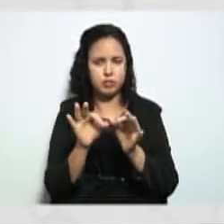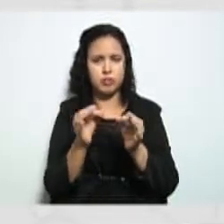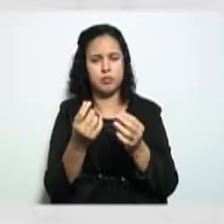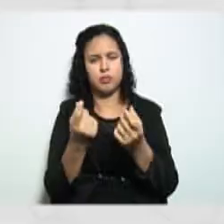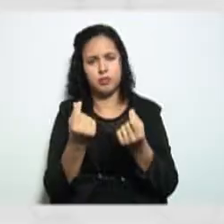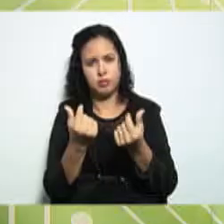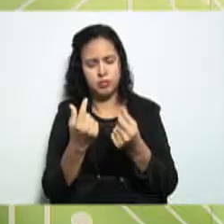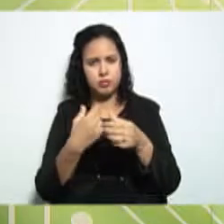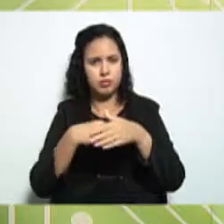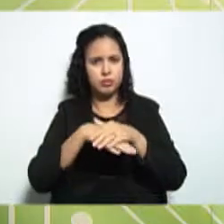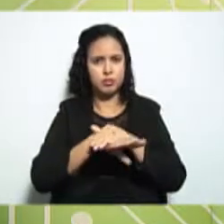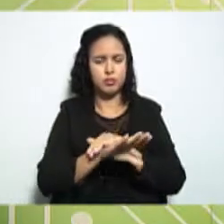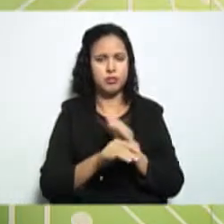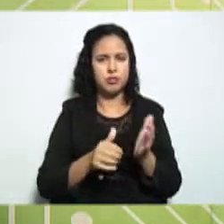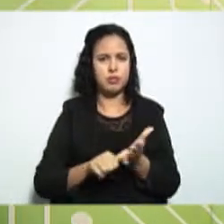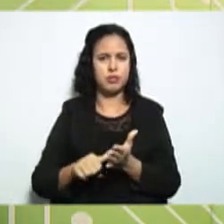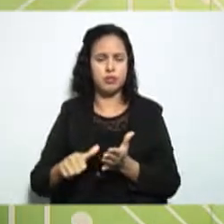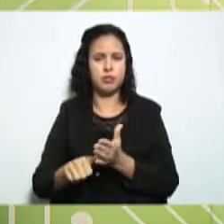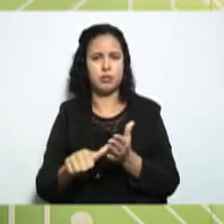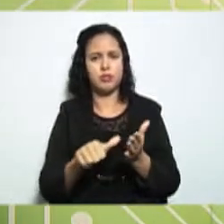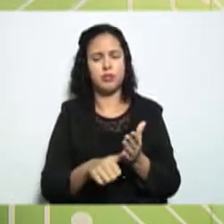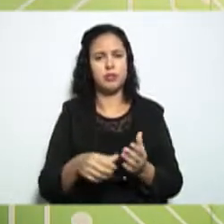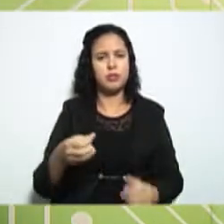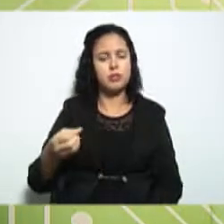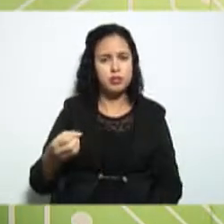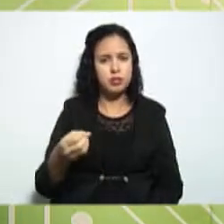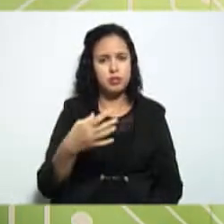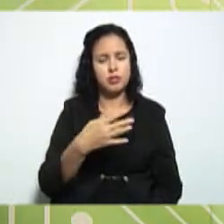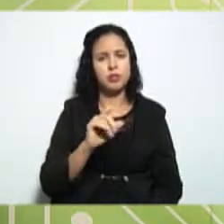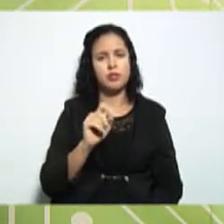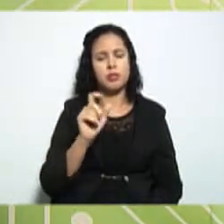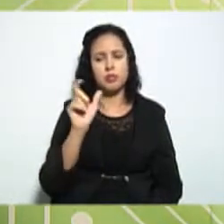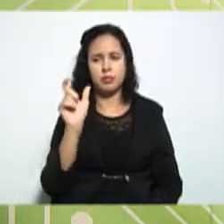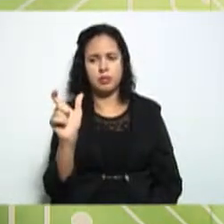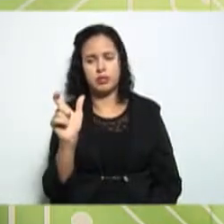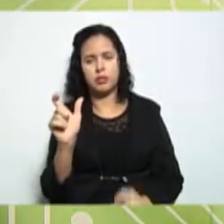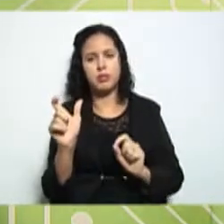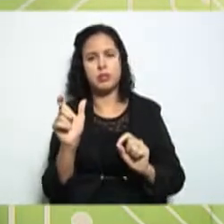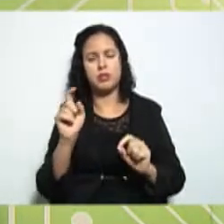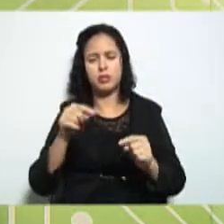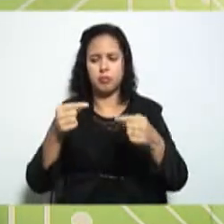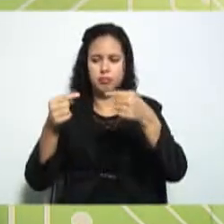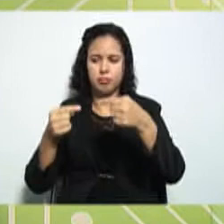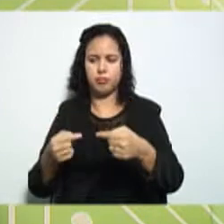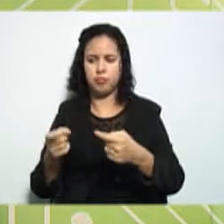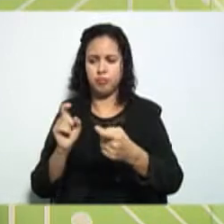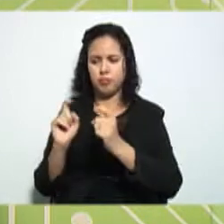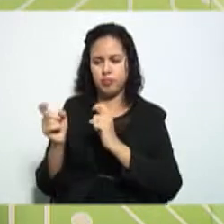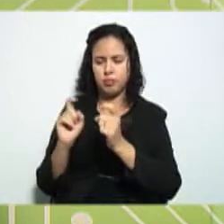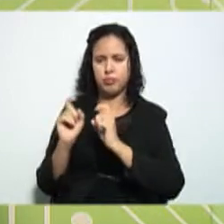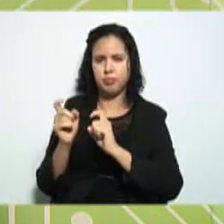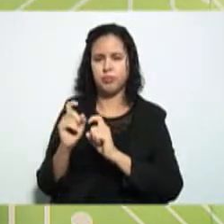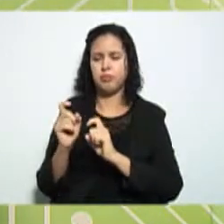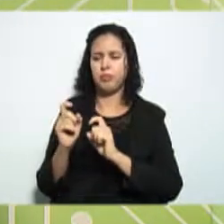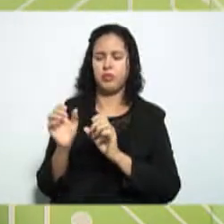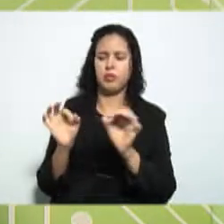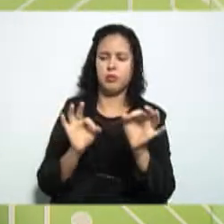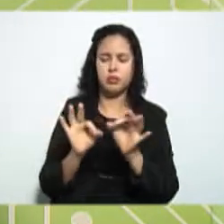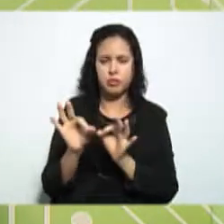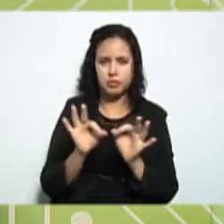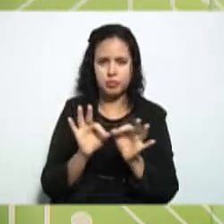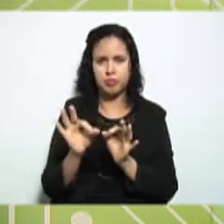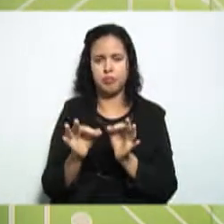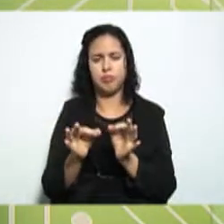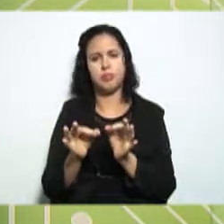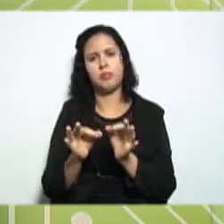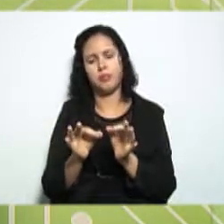capital formado pelos sócios. Novamente, a palavra-chave aqui é a barganha. Quando os sócios organizam esse fundo de crédito volumoso, uma